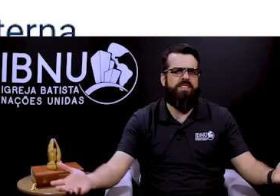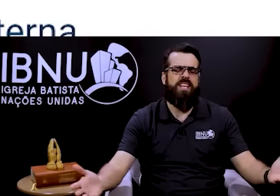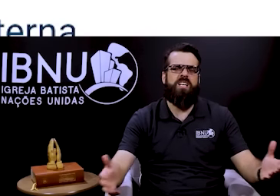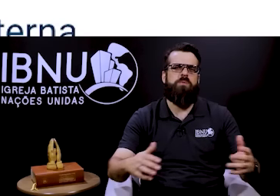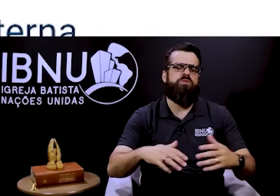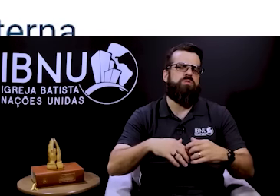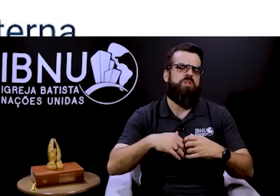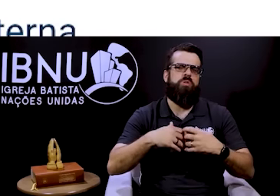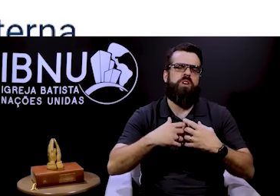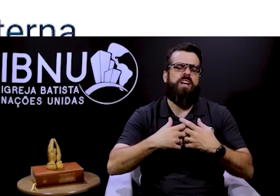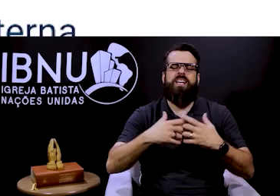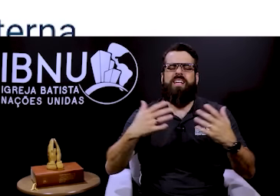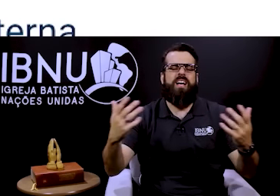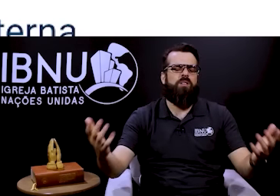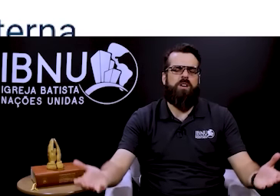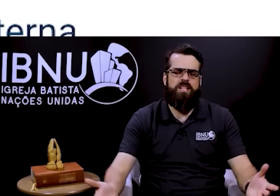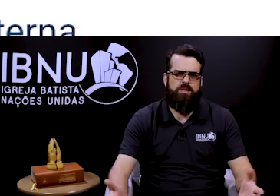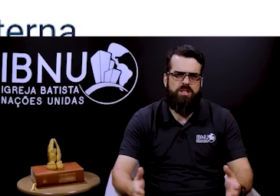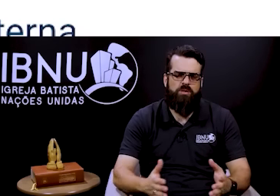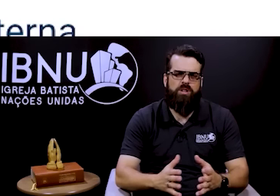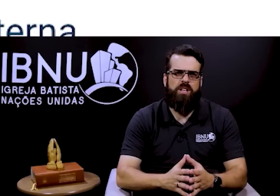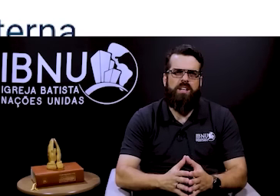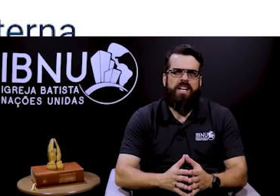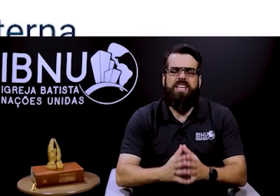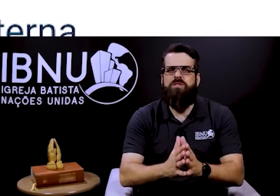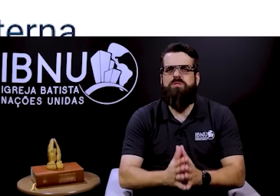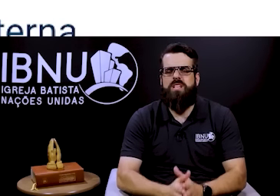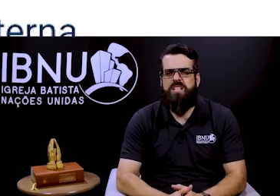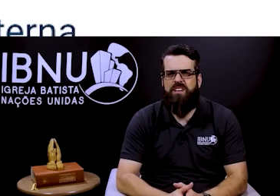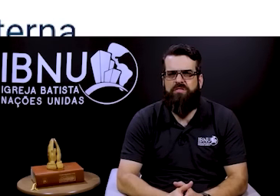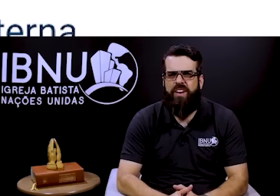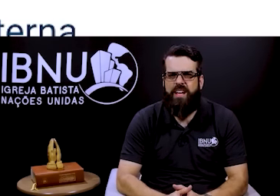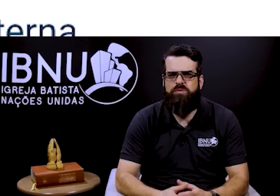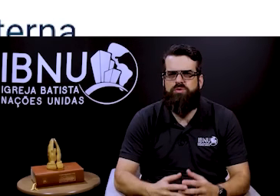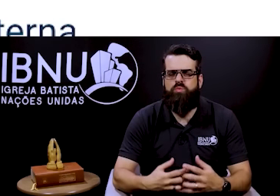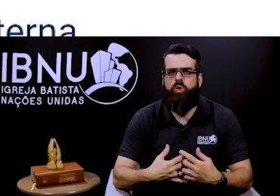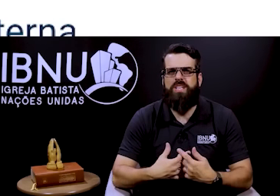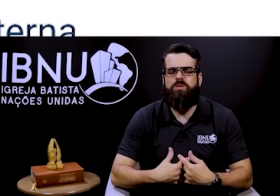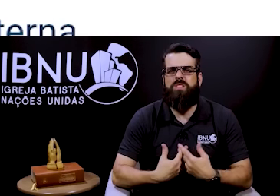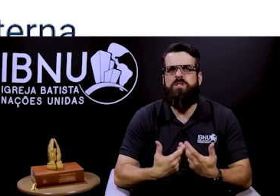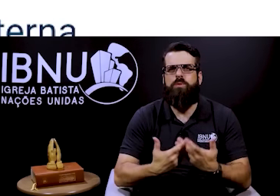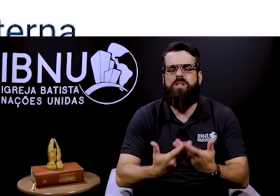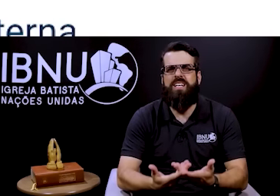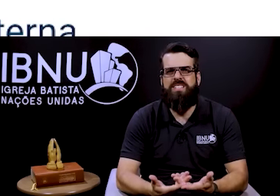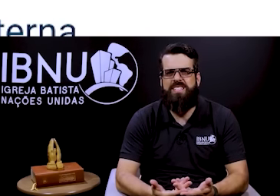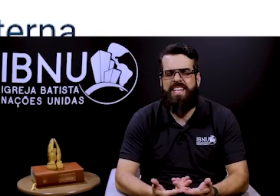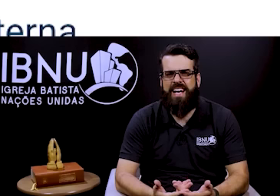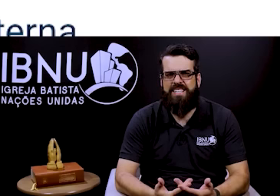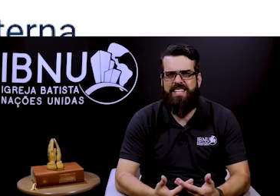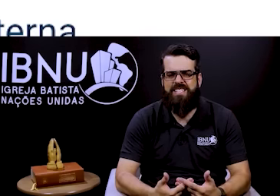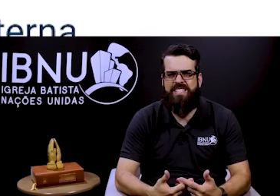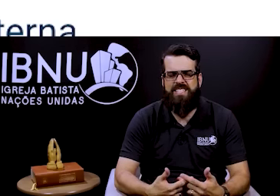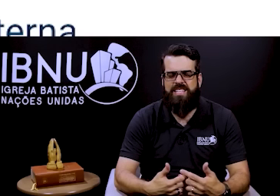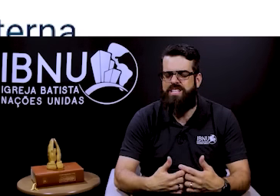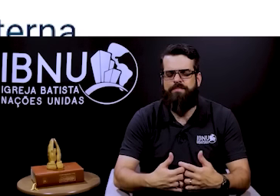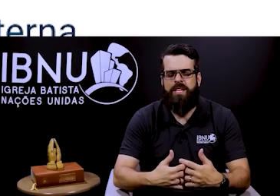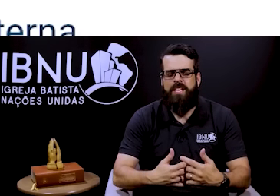quer levantar as mãos ao Senhor, quer dar glórias ao Senhor. Que isso seja reflexo de um coração transbordante de